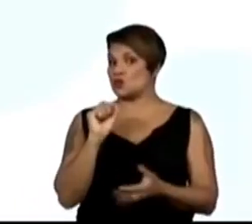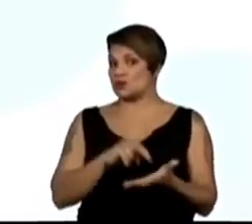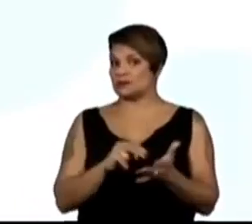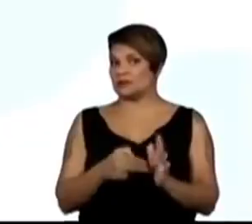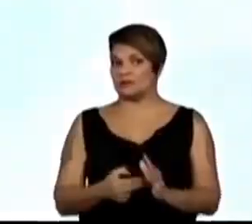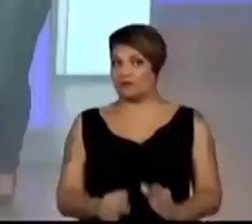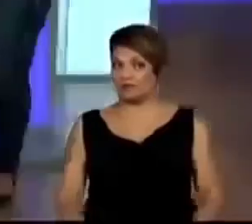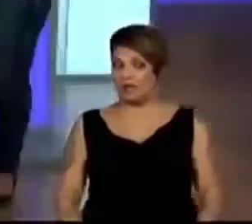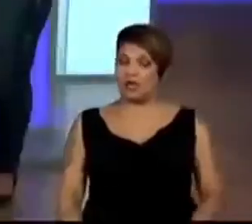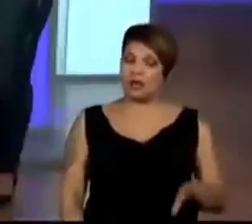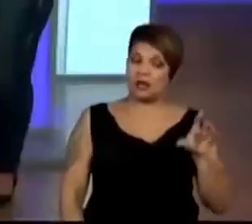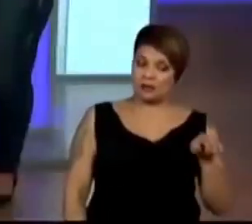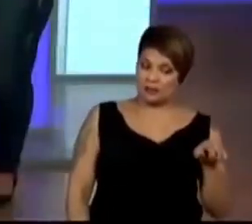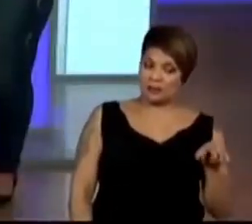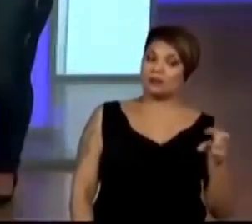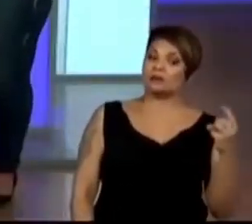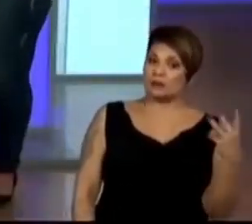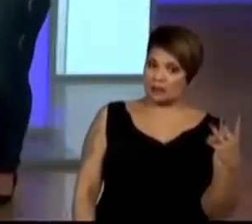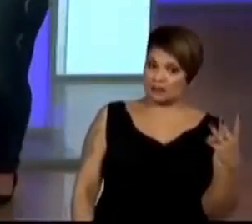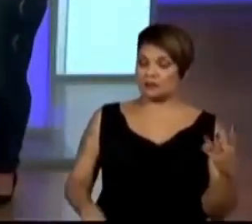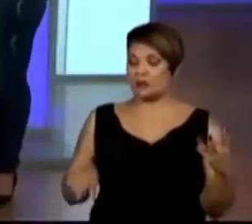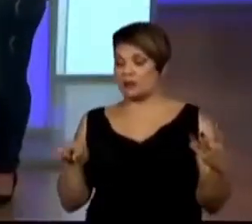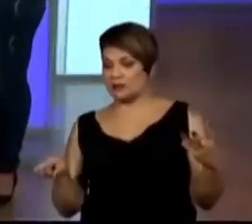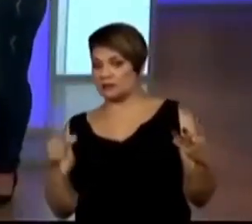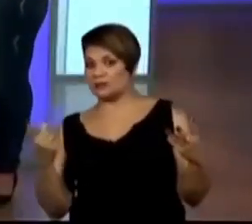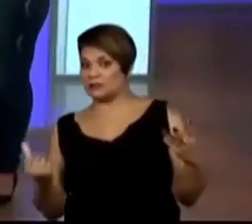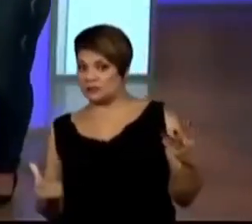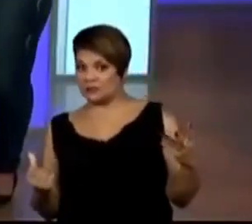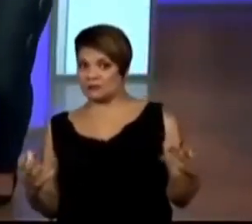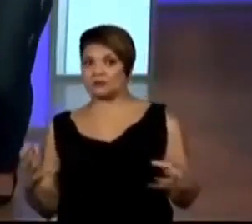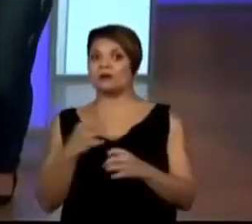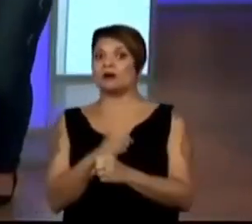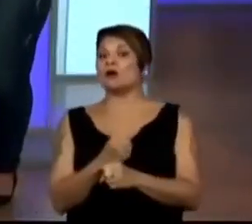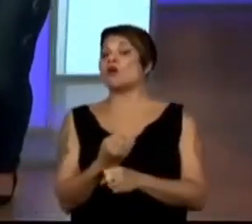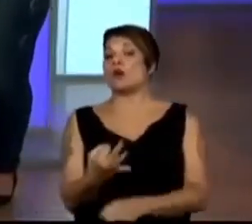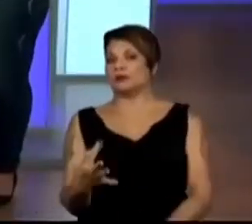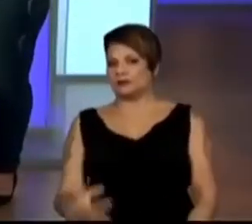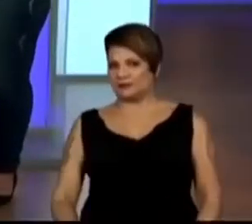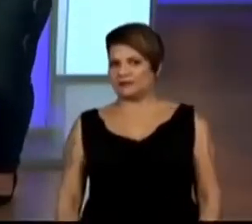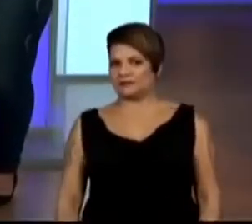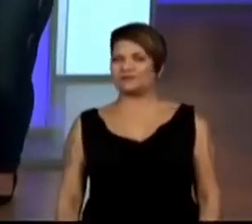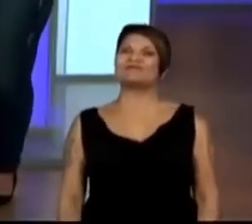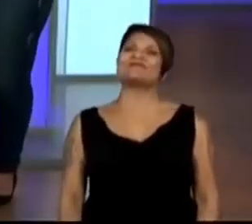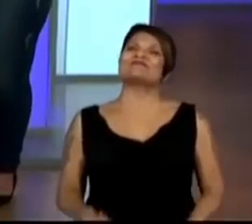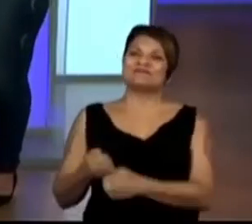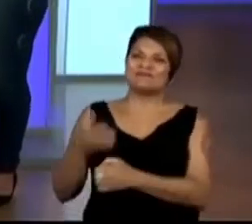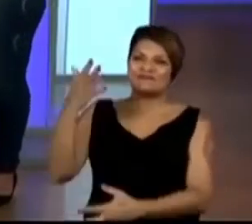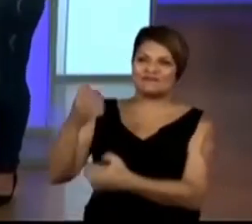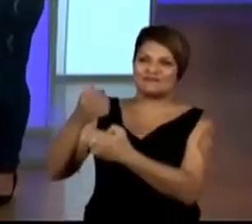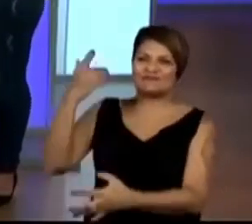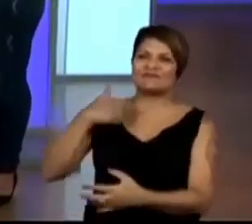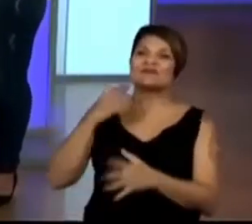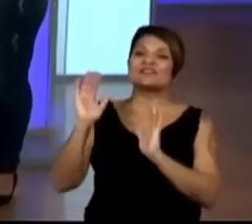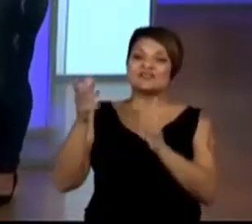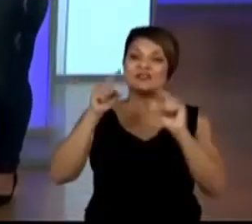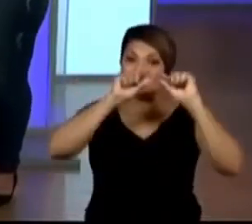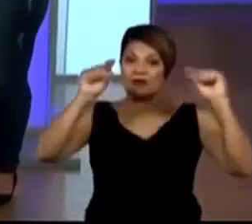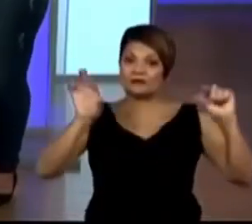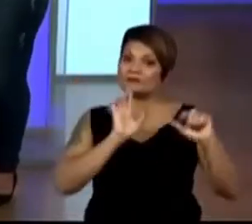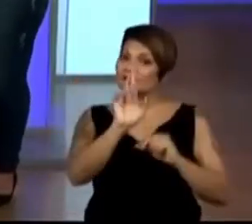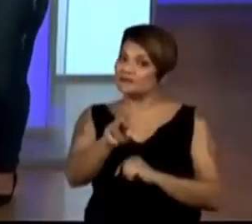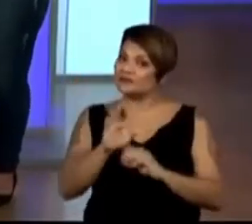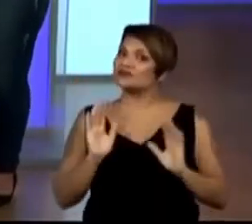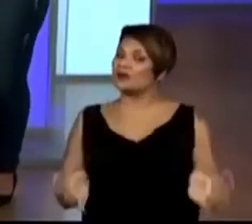e o Eduardo com 16. Professora, já estão dando dica de como resolver, já estão dando dica da sentença, estão dando até o